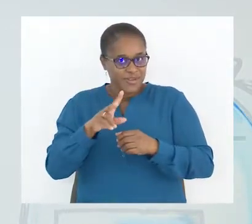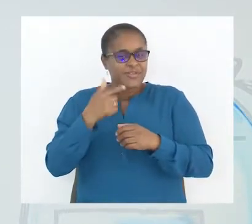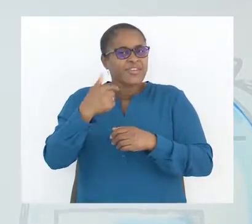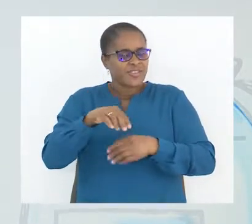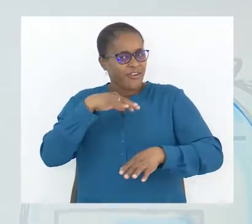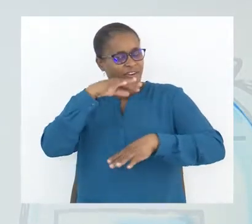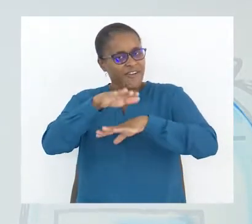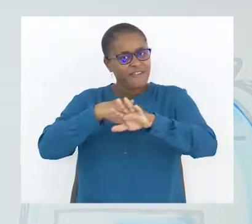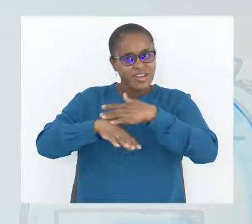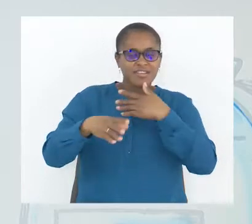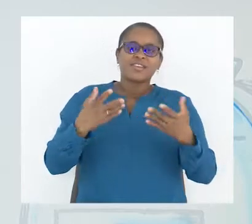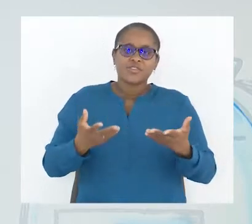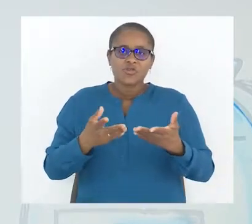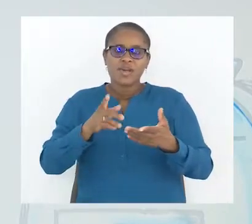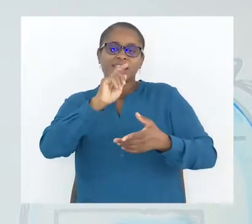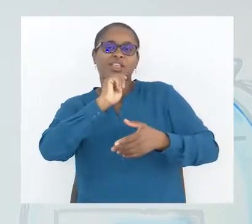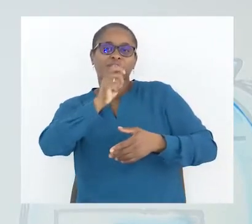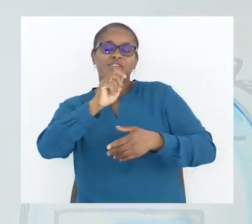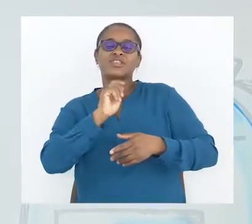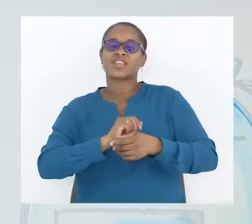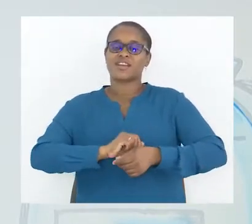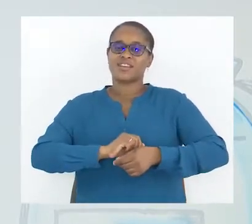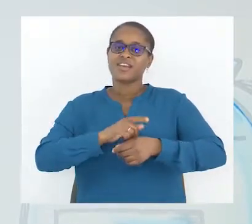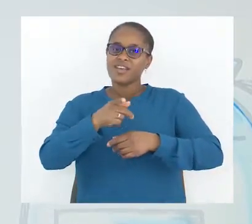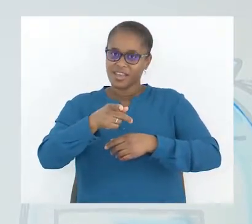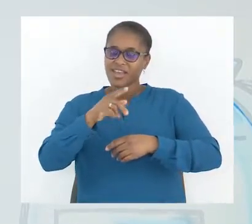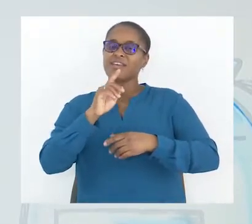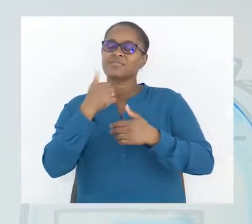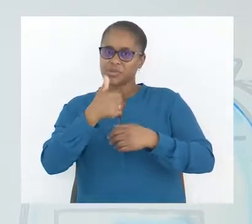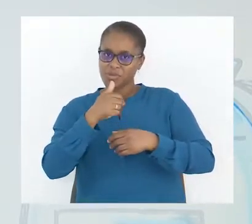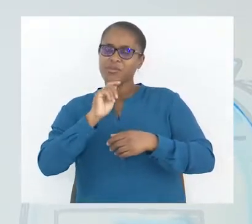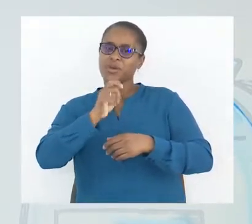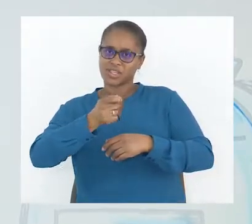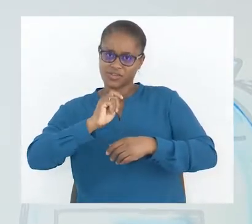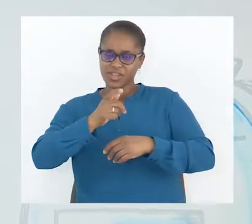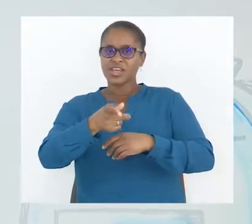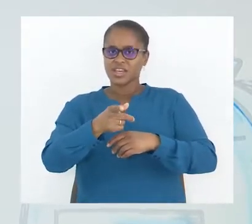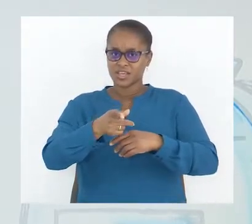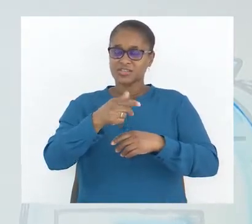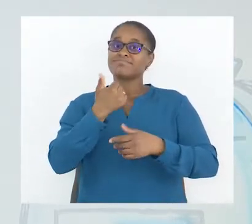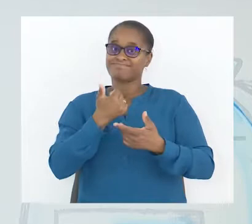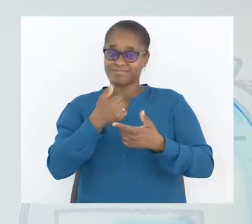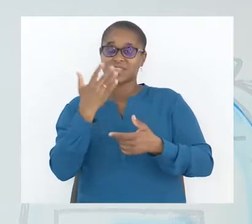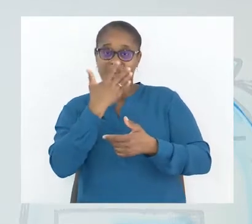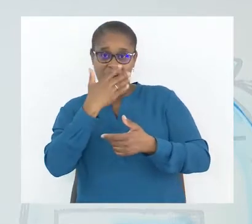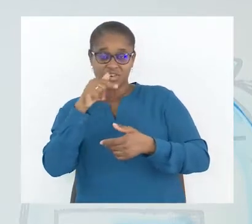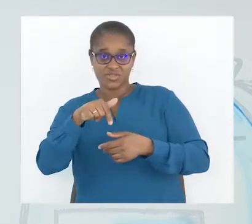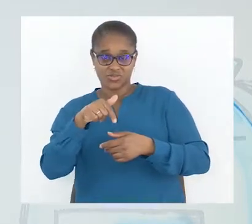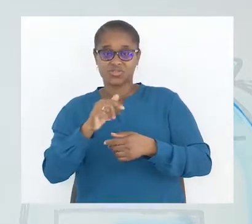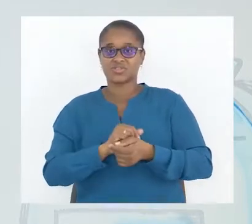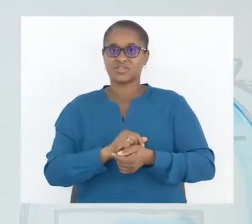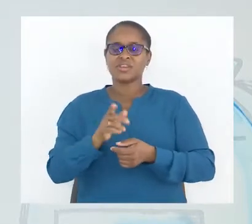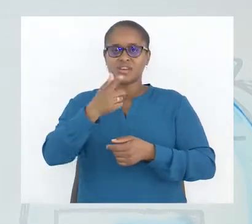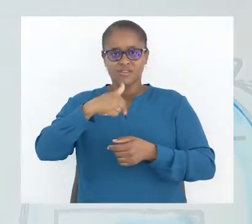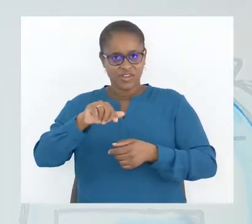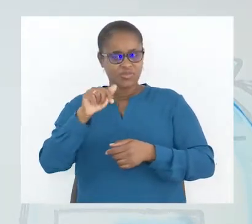estão a fazer uma entrevista. Muito bem, é uma entrevista. Então, este é o motivo da nossa aula de hoje.